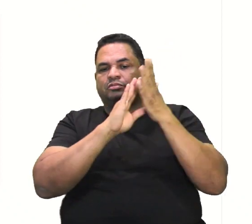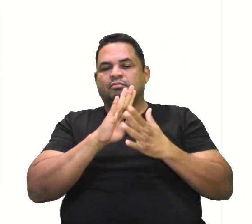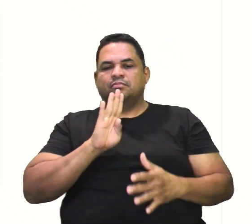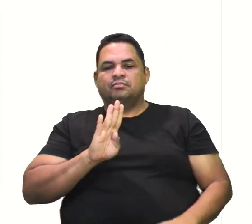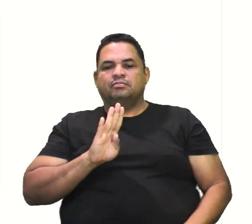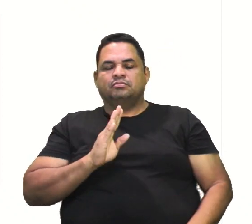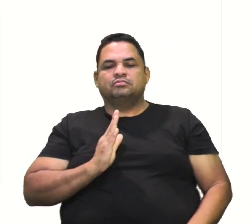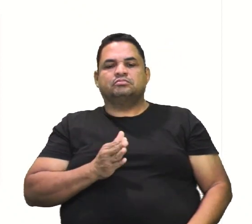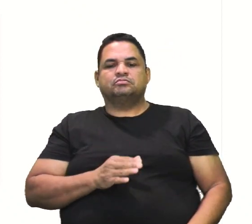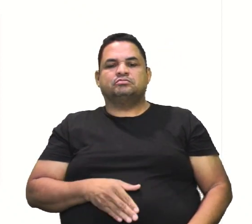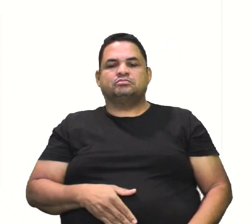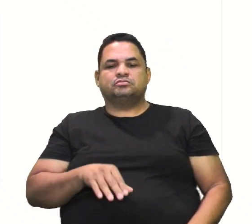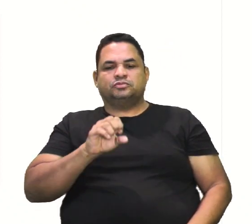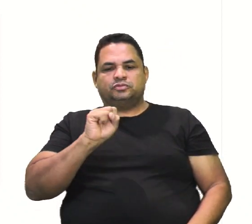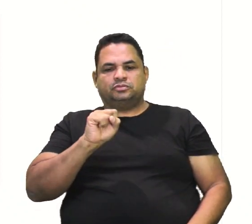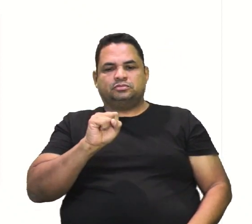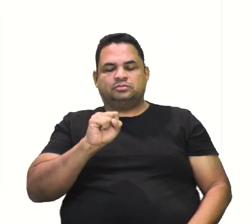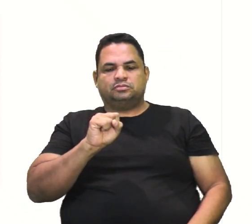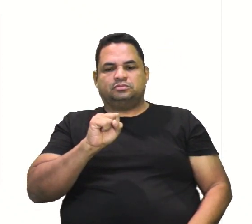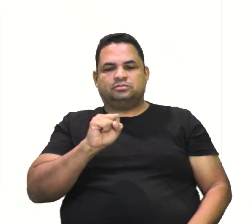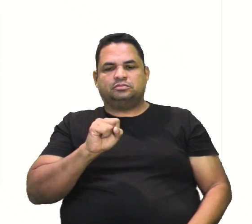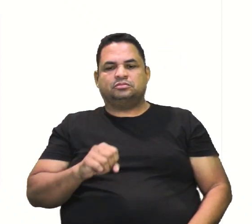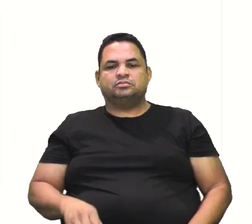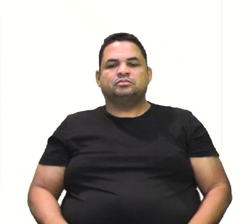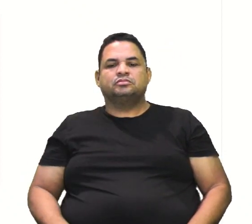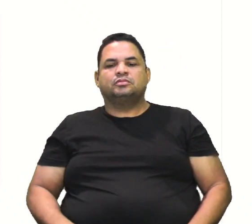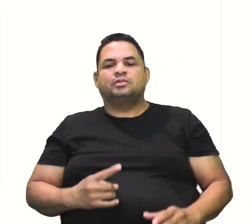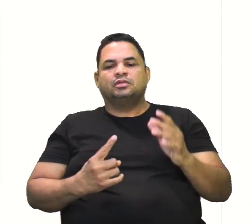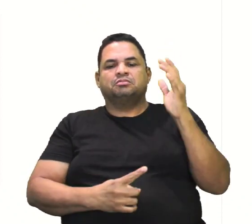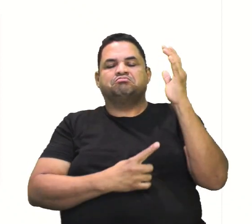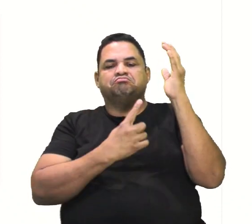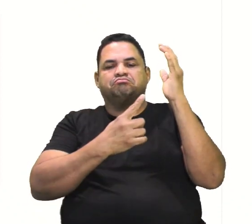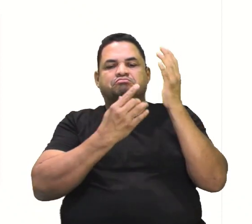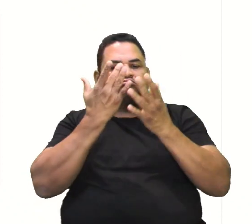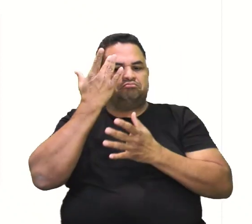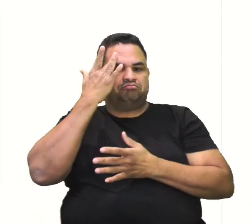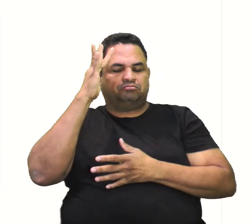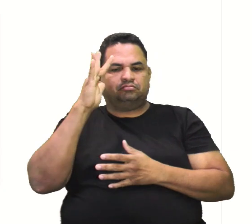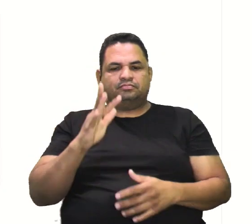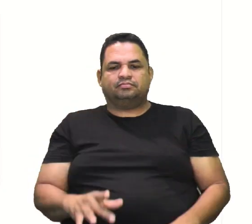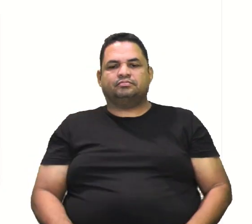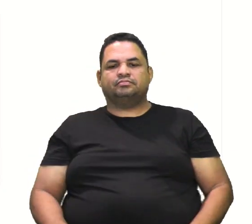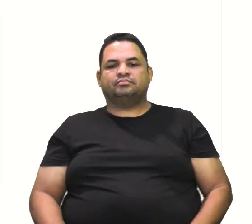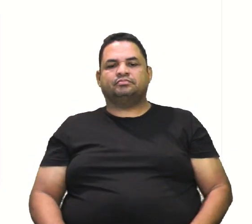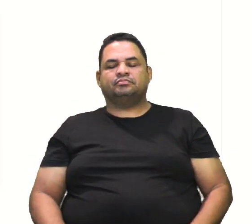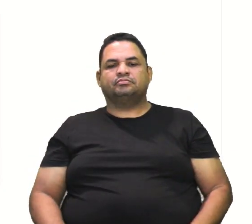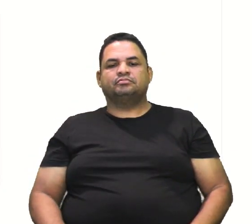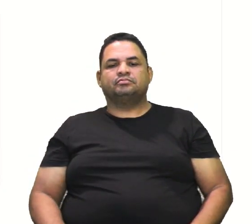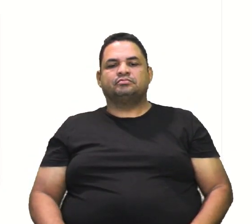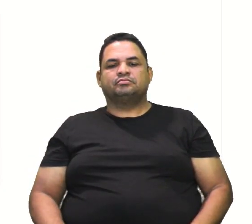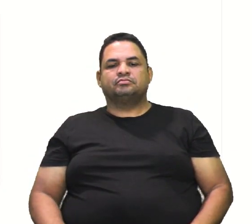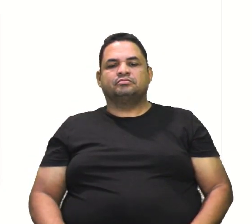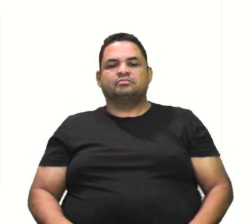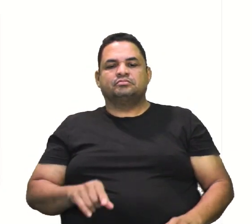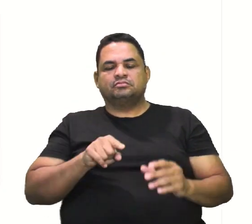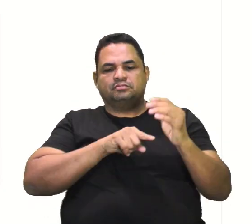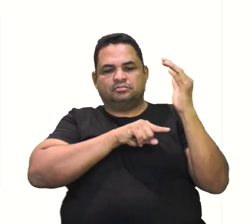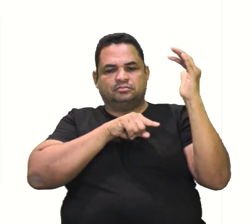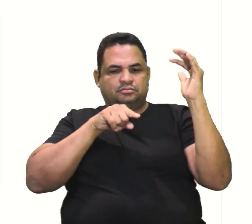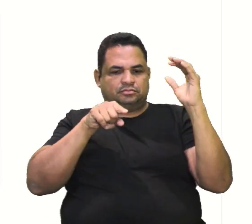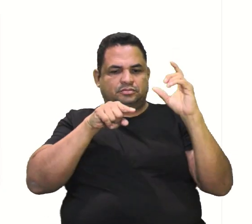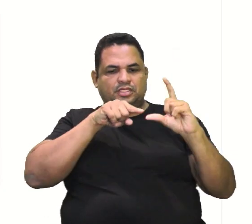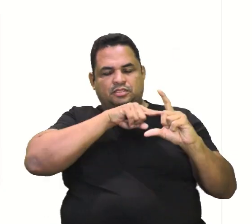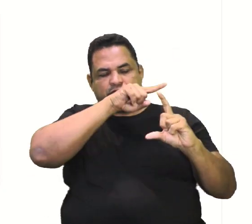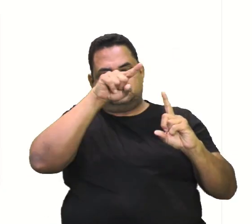ponto B, a gente já sabe que está 8 em X e a altura e o Y eu não sei. Eu sei que meu centro da